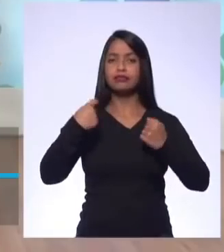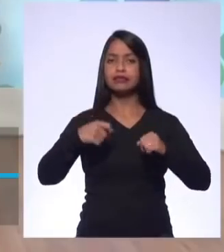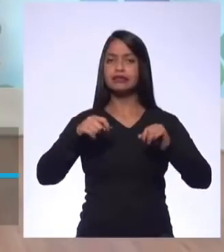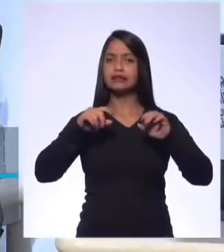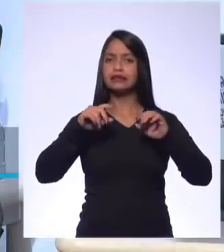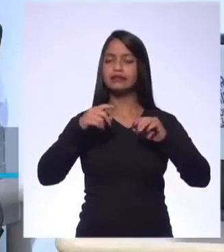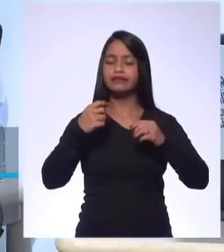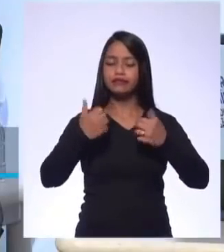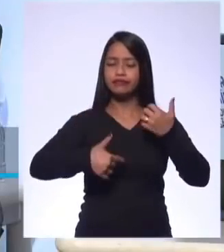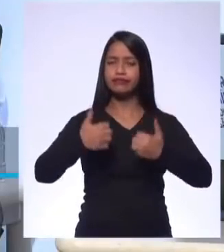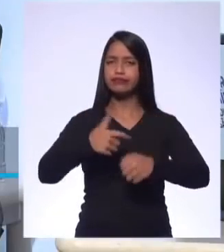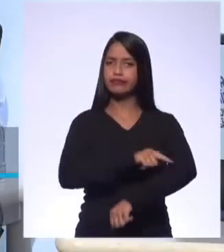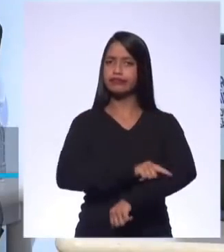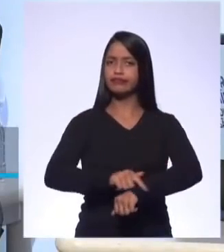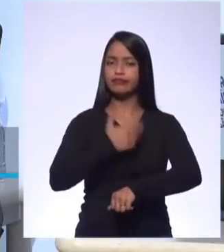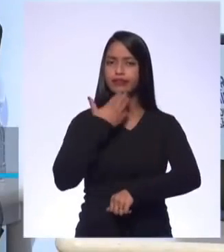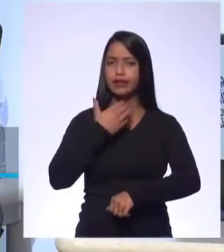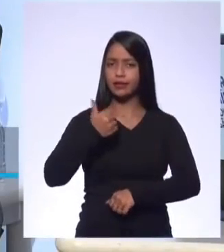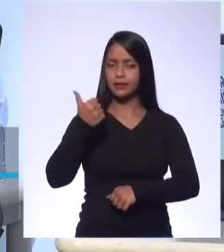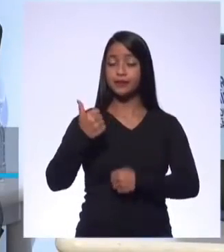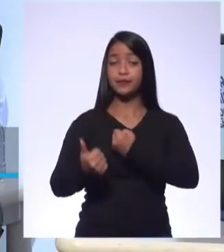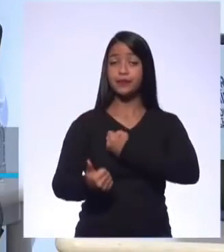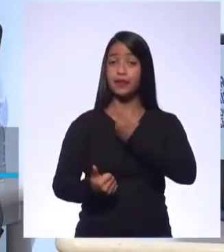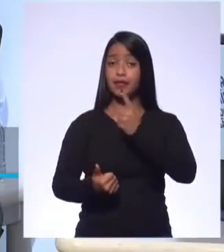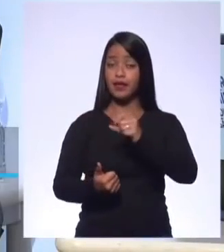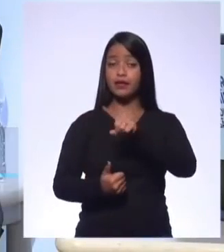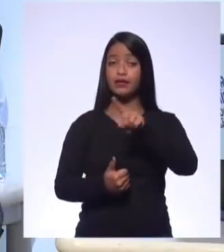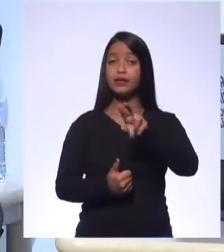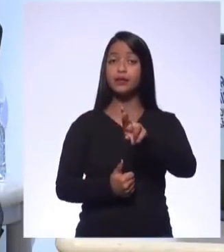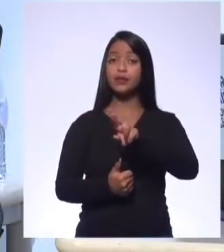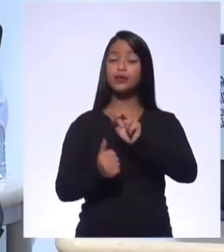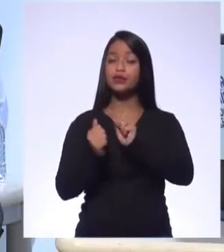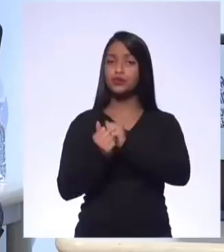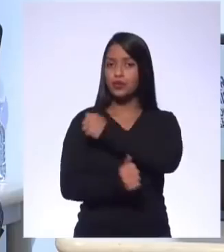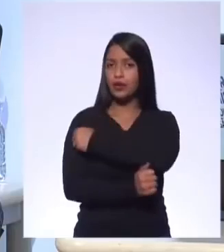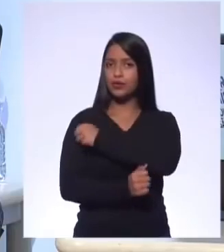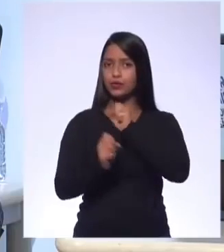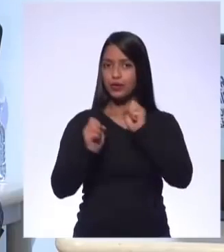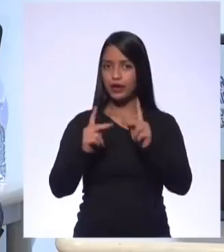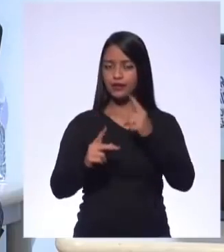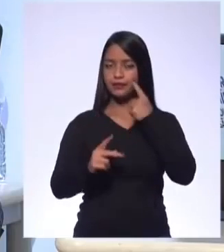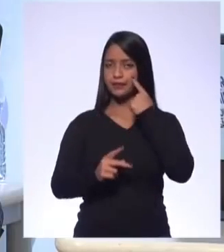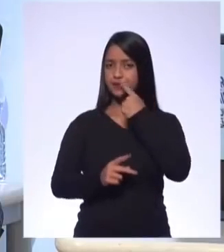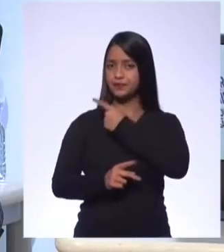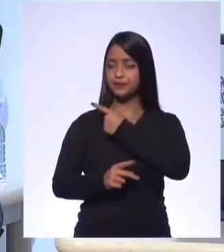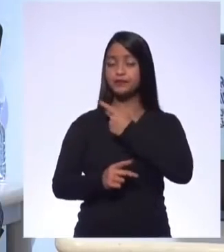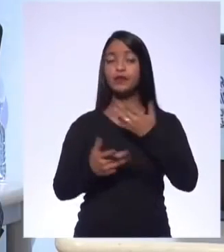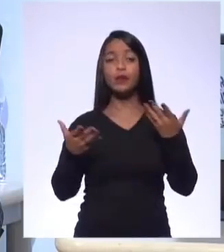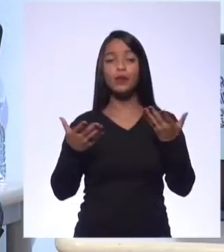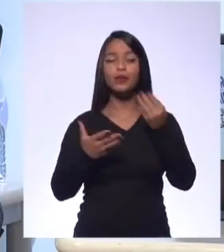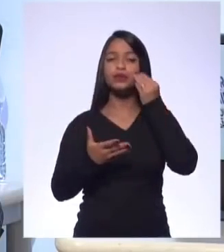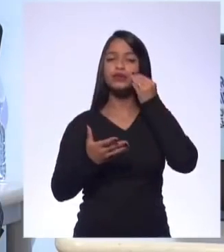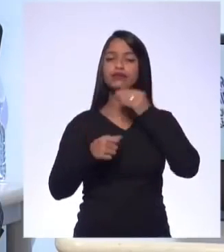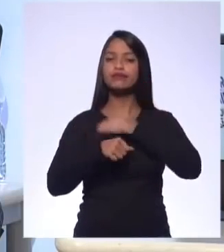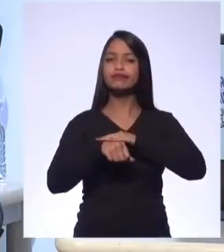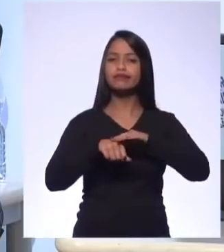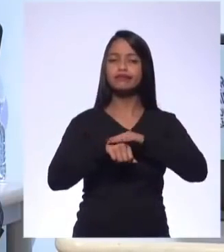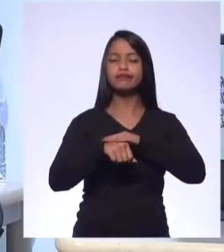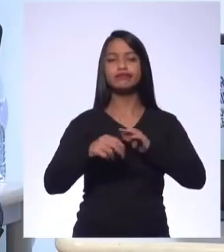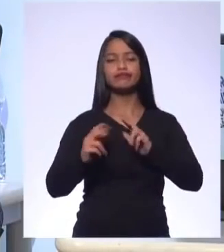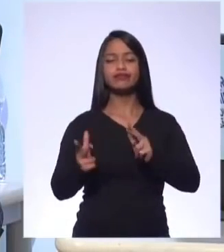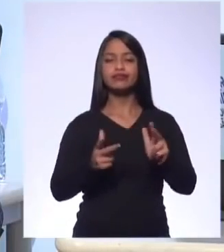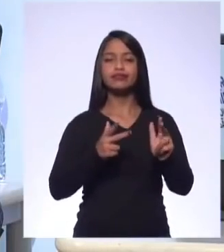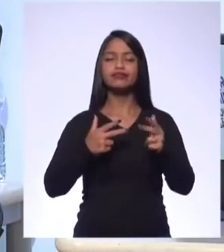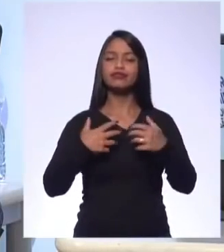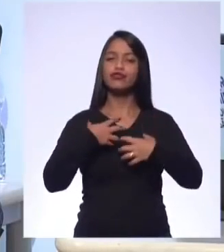vocês façam aí com os alunos de vocês. Seguinte, aí tem um quadrinho, tá vendo? Hoje a gente tentou trabalhar um pouco de uma forma divertida essa